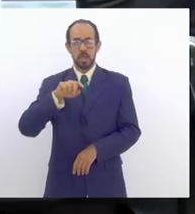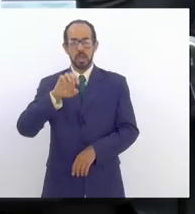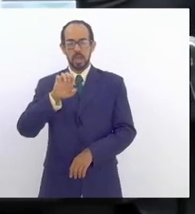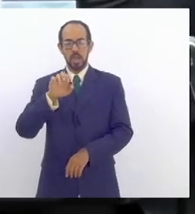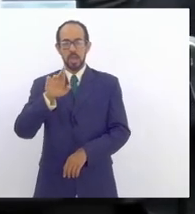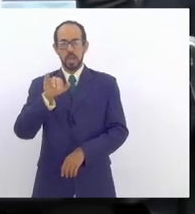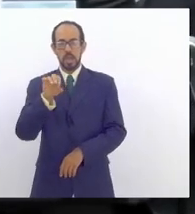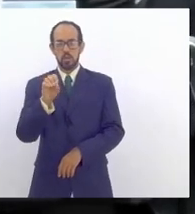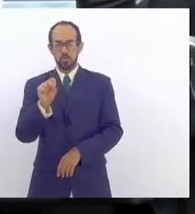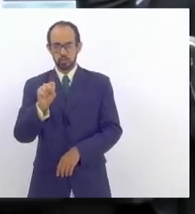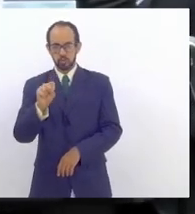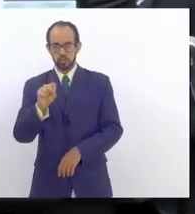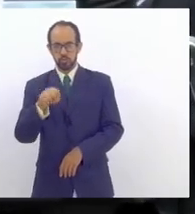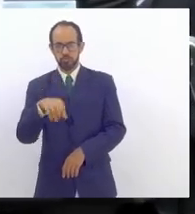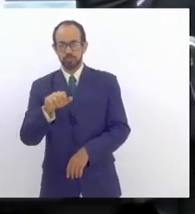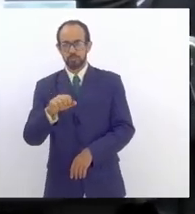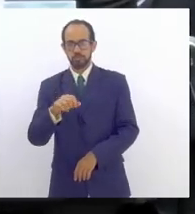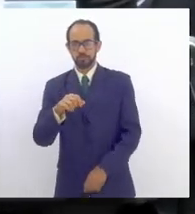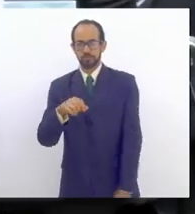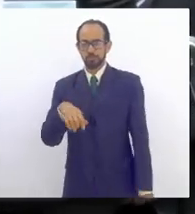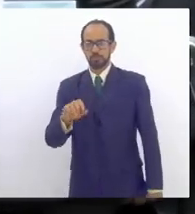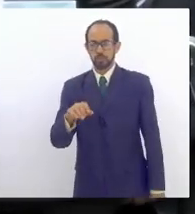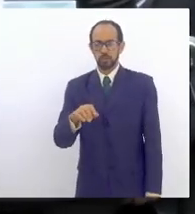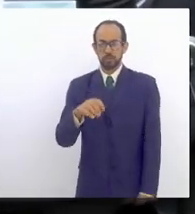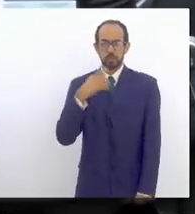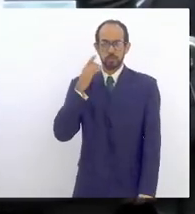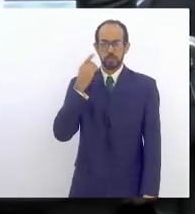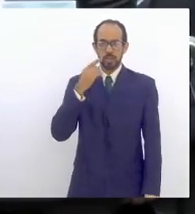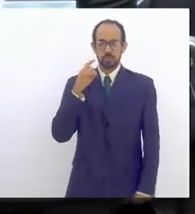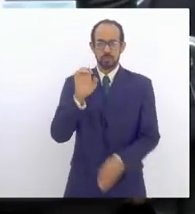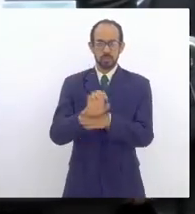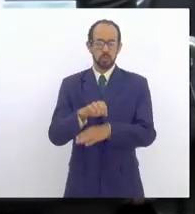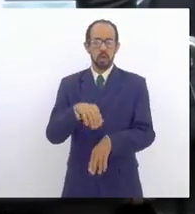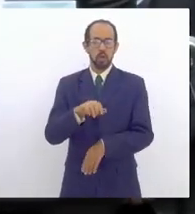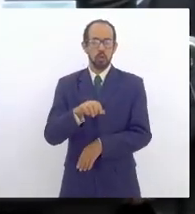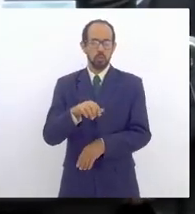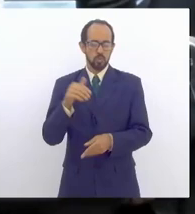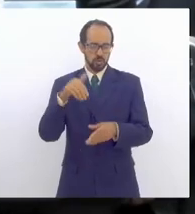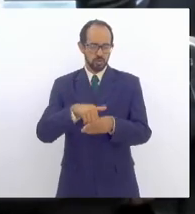saudar o Thiago Gagliasso, deputado estadual eleito,